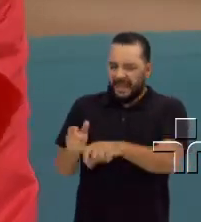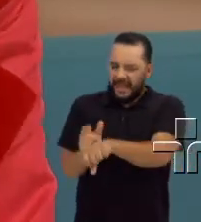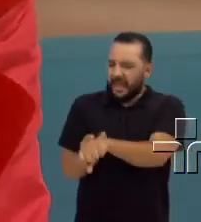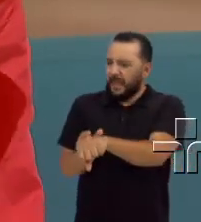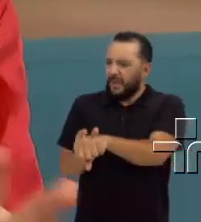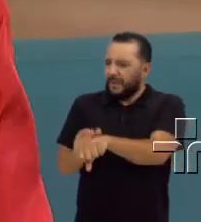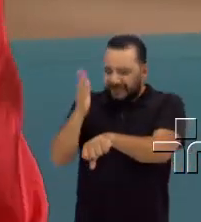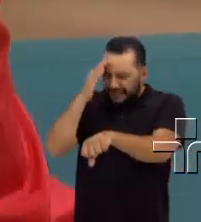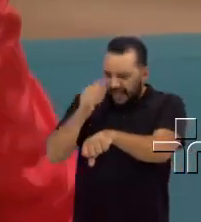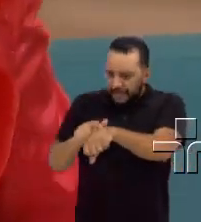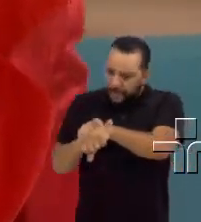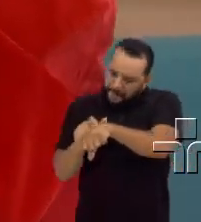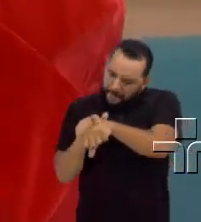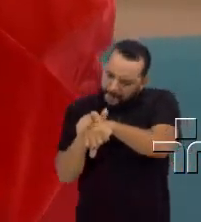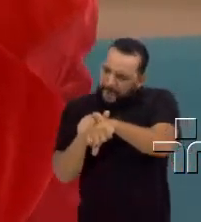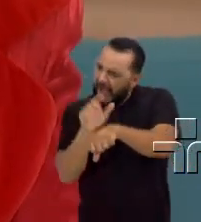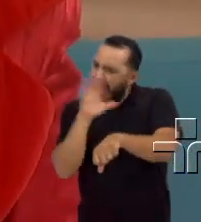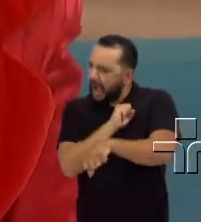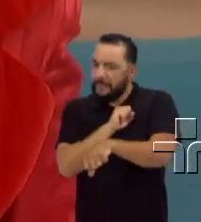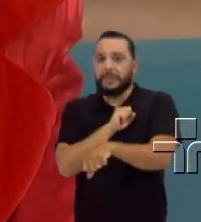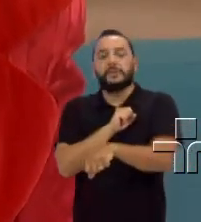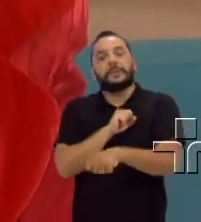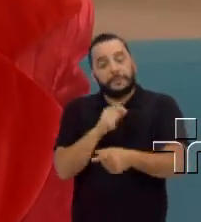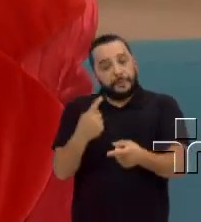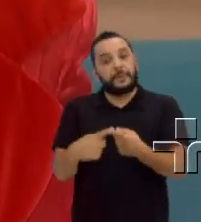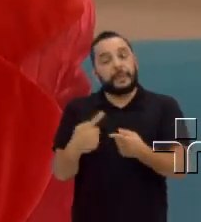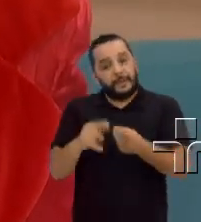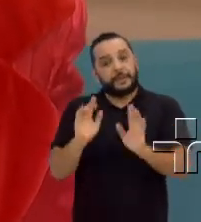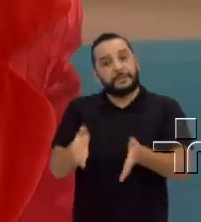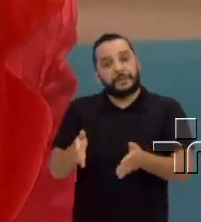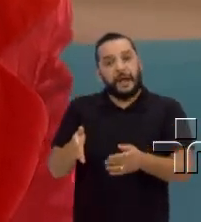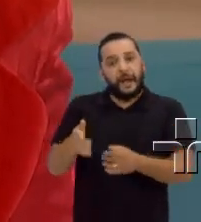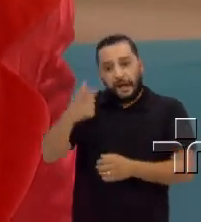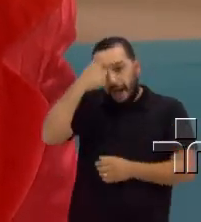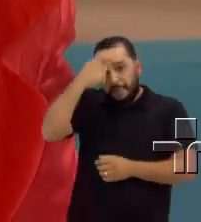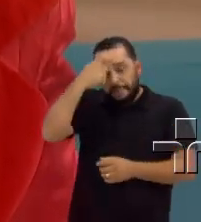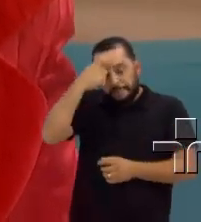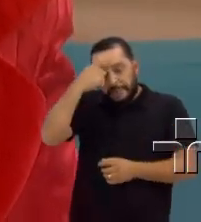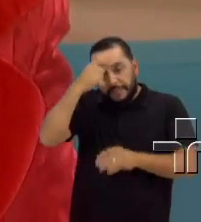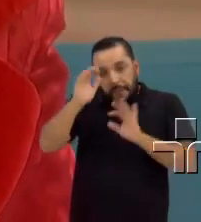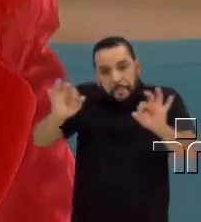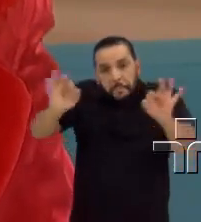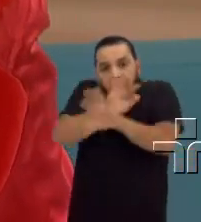já sabe fazer isso, já sabe fazer aquilo. Porque eles vieram preparados para